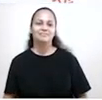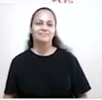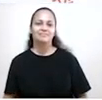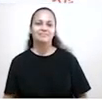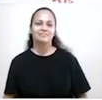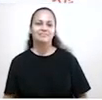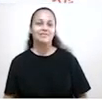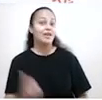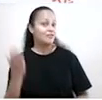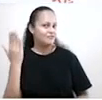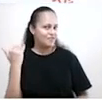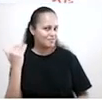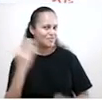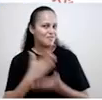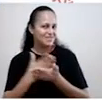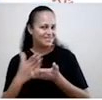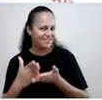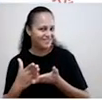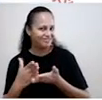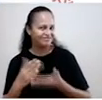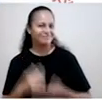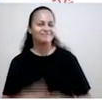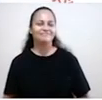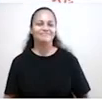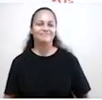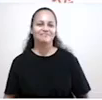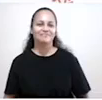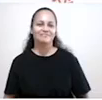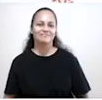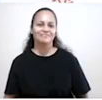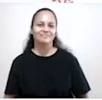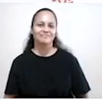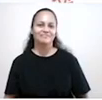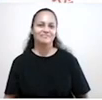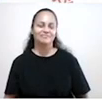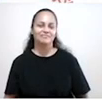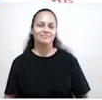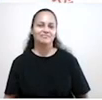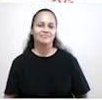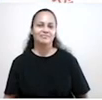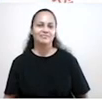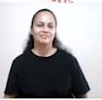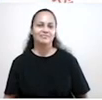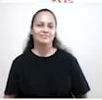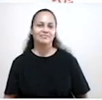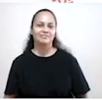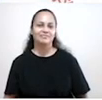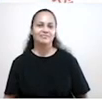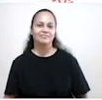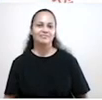what about the beginning? Vamos lá então começar, galera. So, what about going? Let's go.